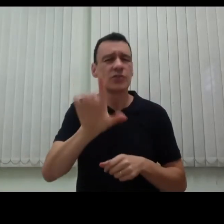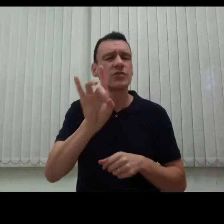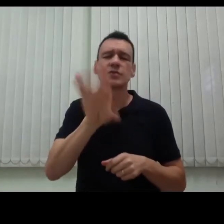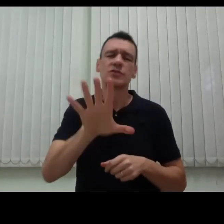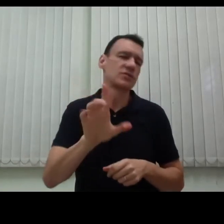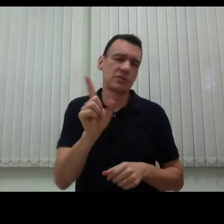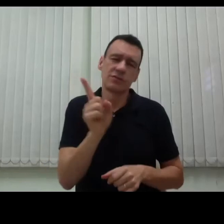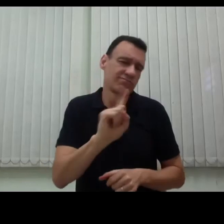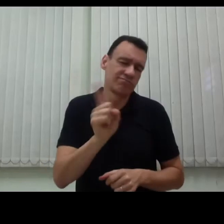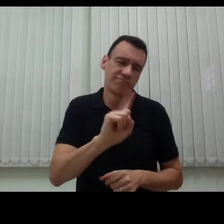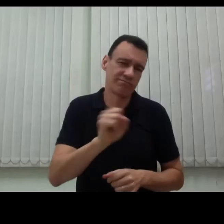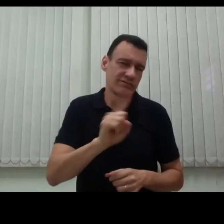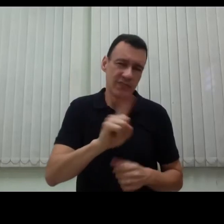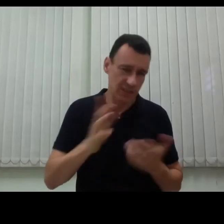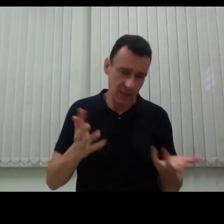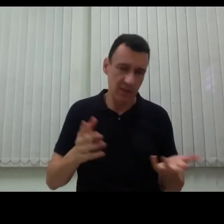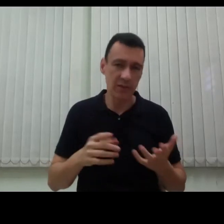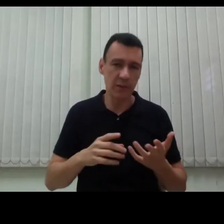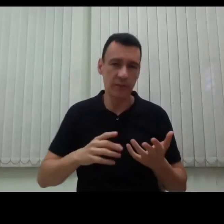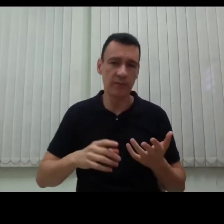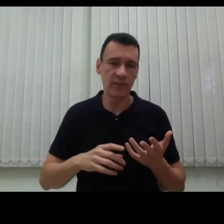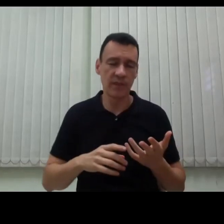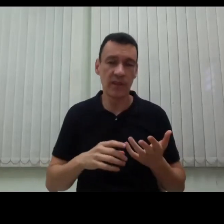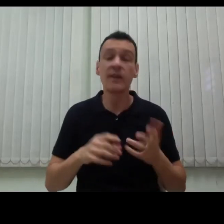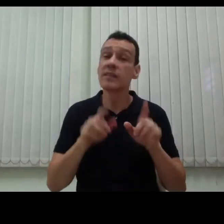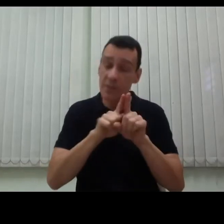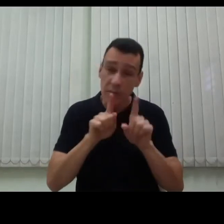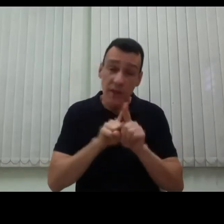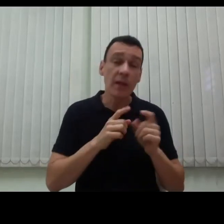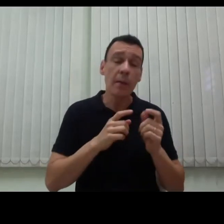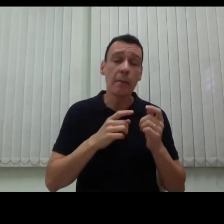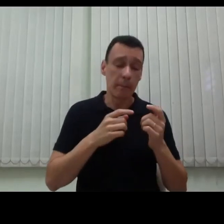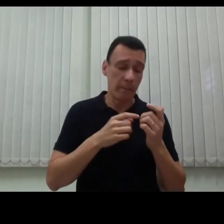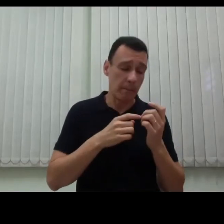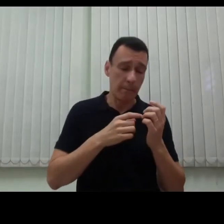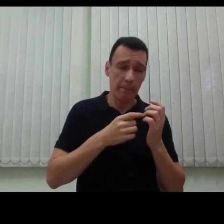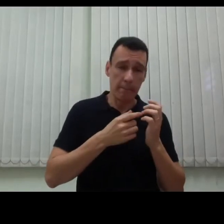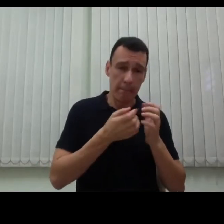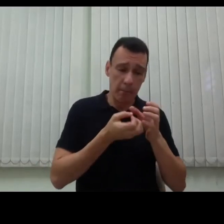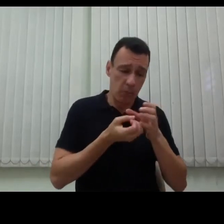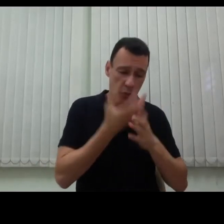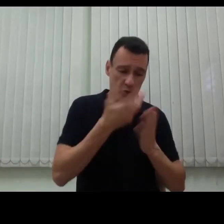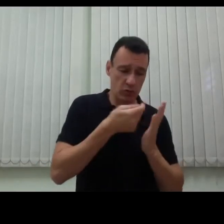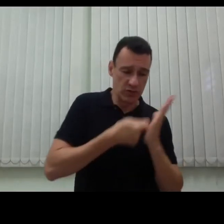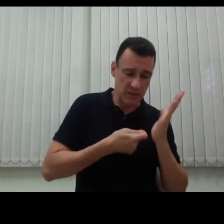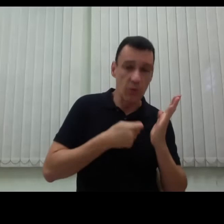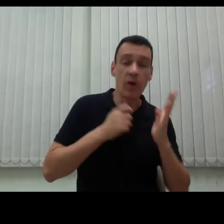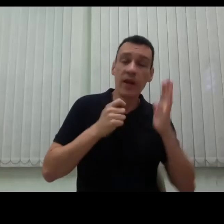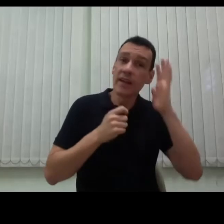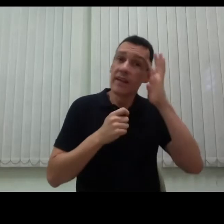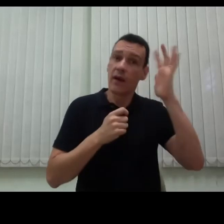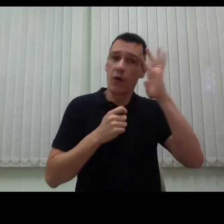produção teórica, que também é fundamental, né? Também é muito fundamental.